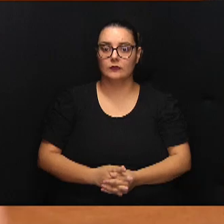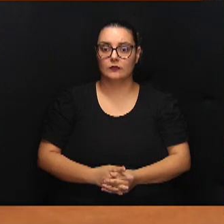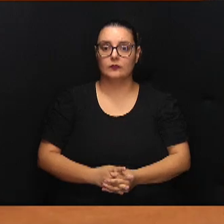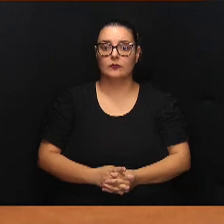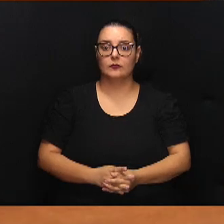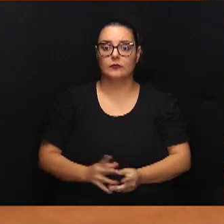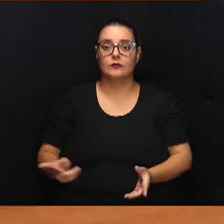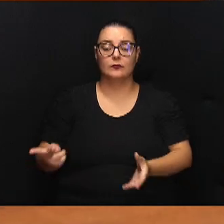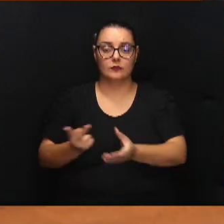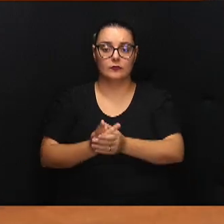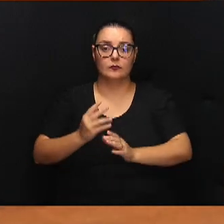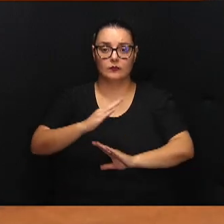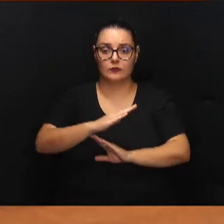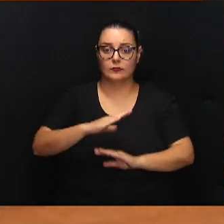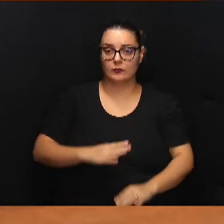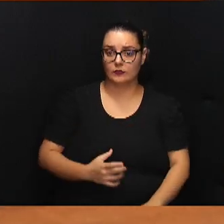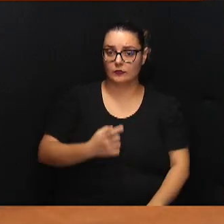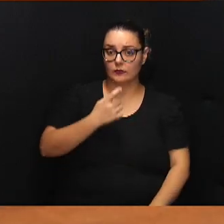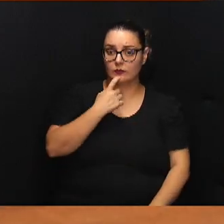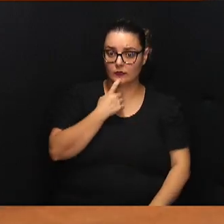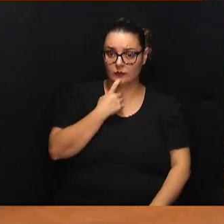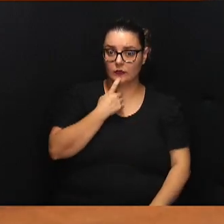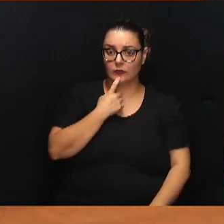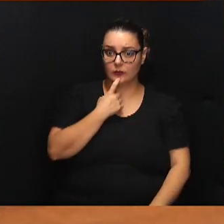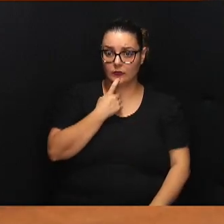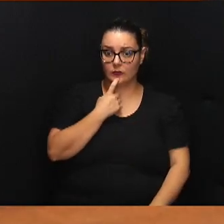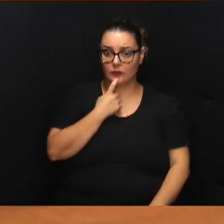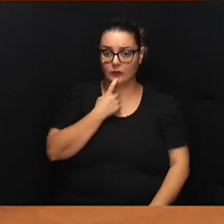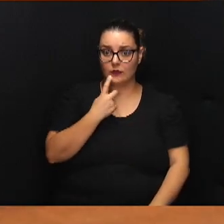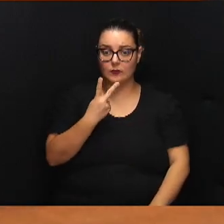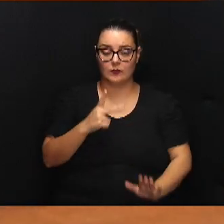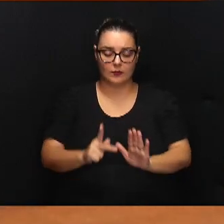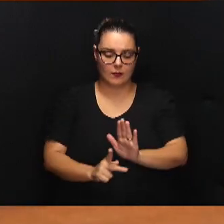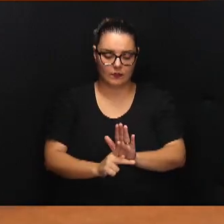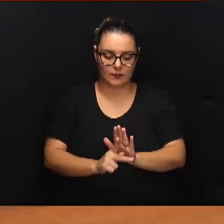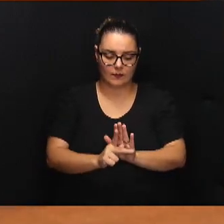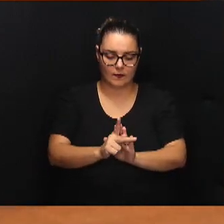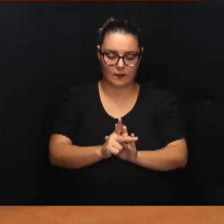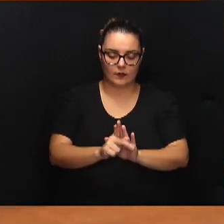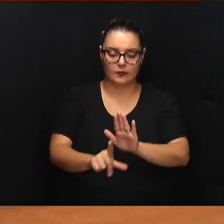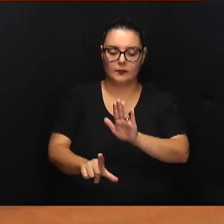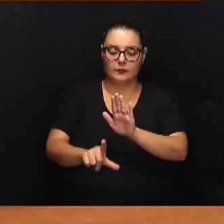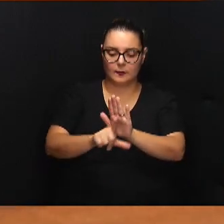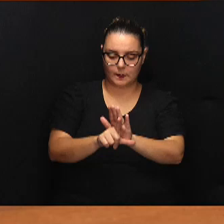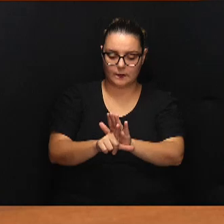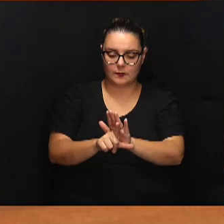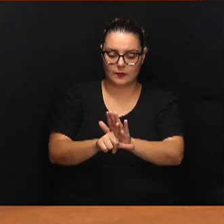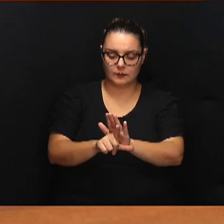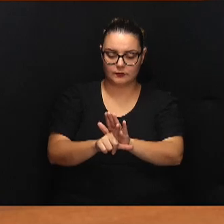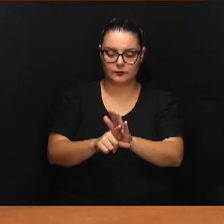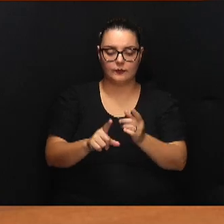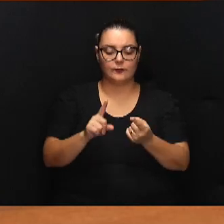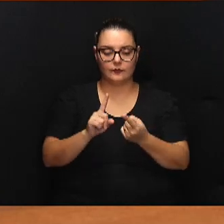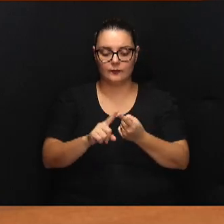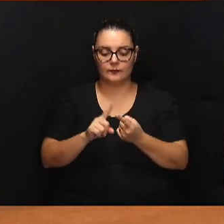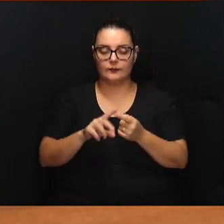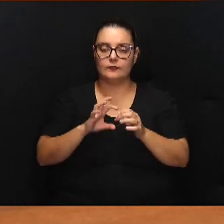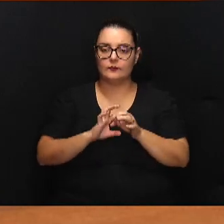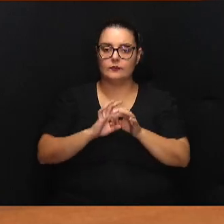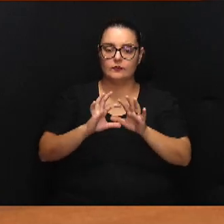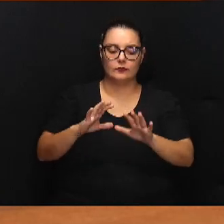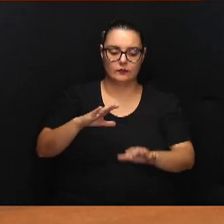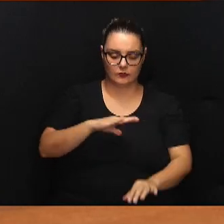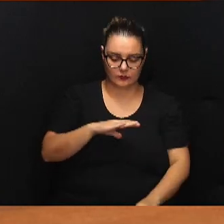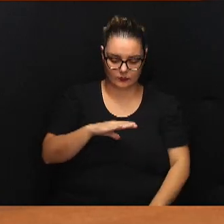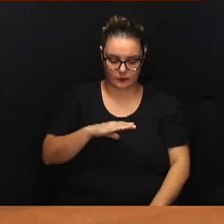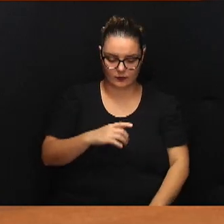protocolamos aqui na Câmara Municipal de Campinas 2 projetos de lei. Tá? O primeiro, que autoriza o município